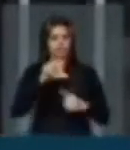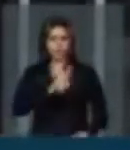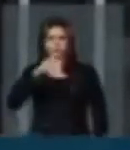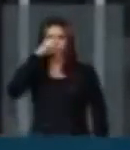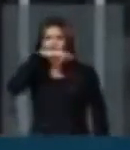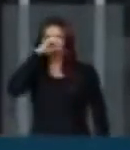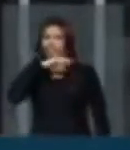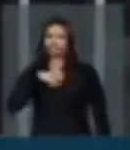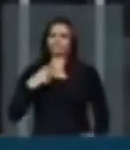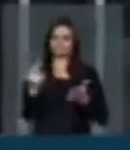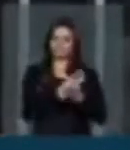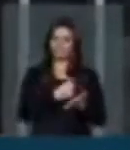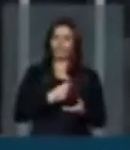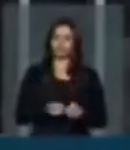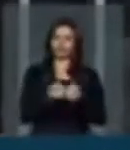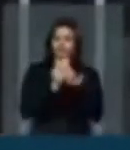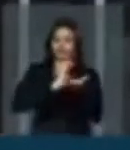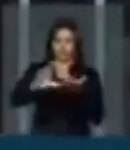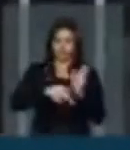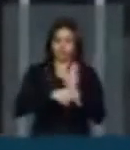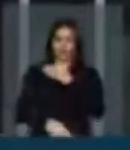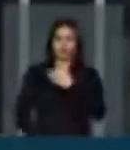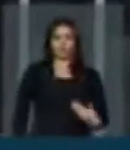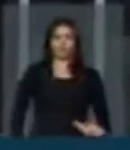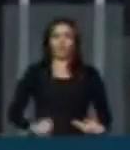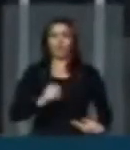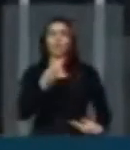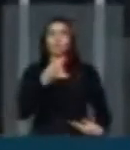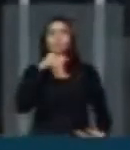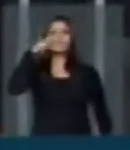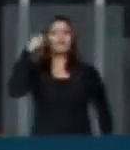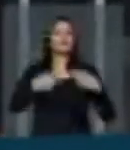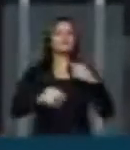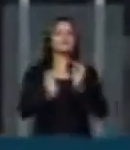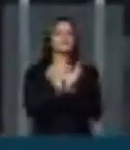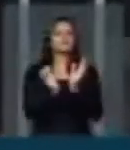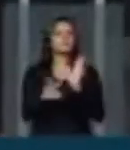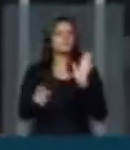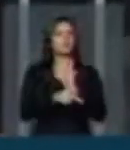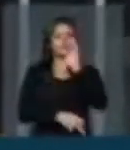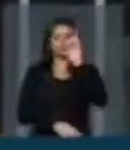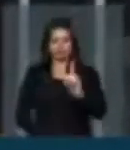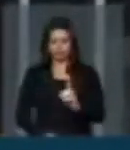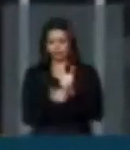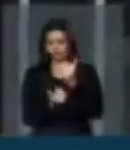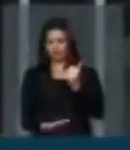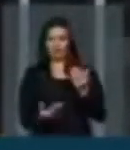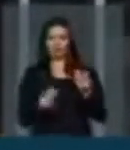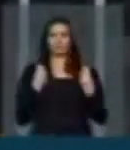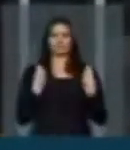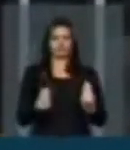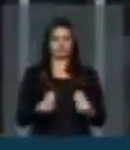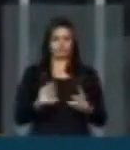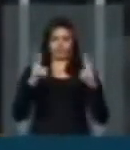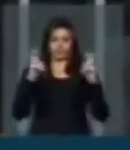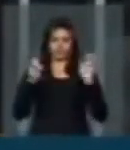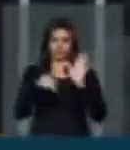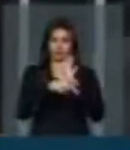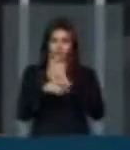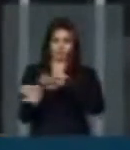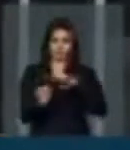abusiva, criminosa do aparato governamental ou do aparato partidário por seus próprios dirigentes. Fecha